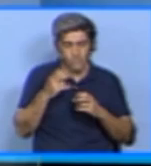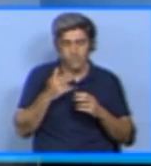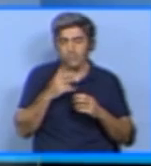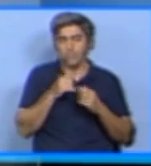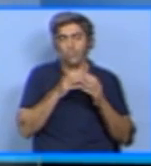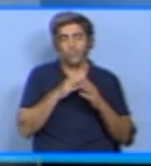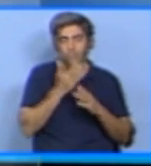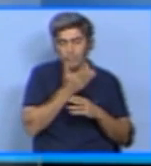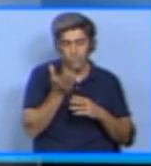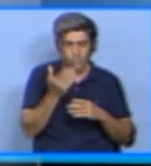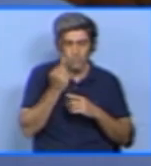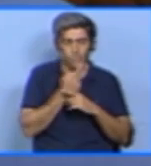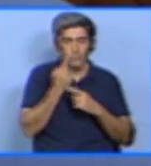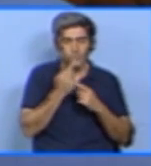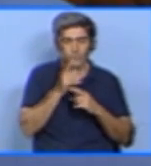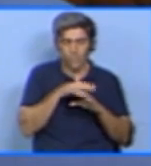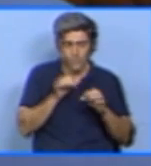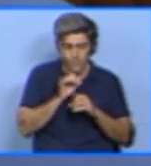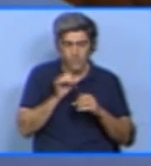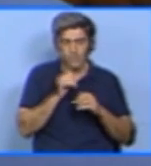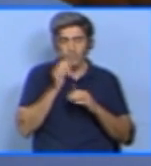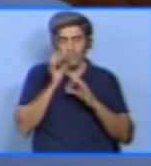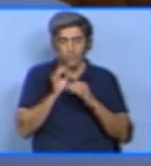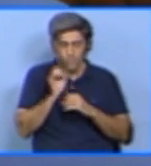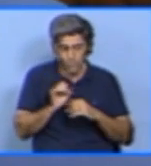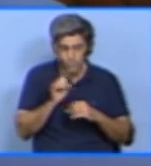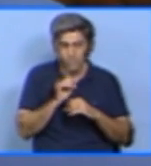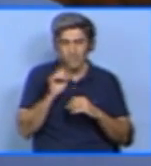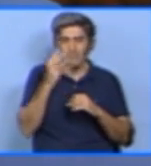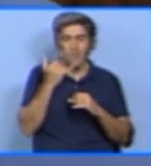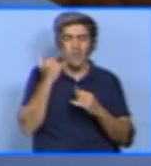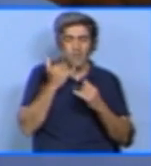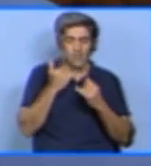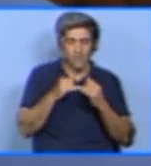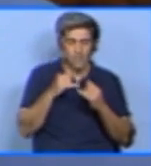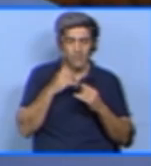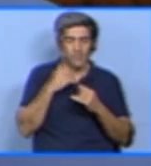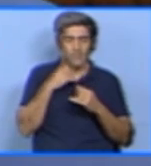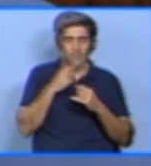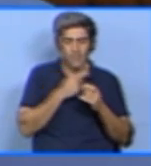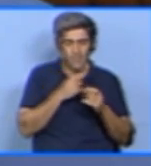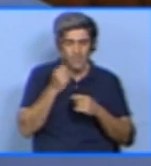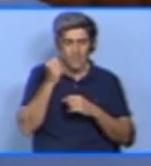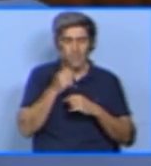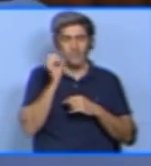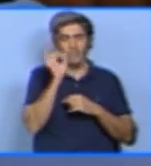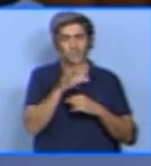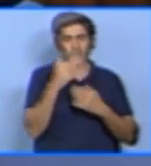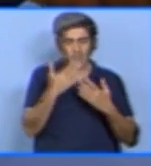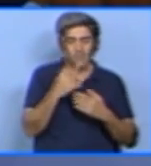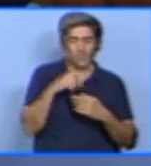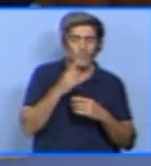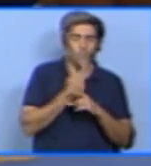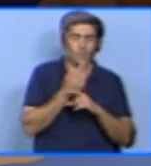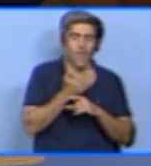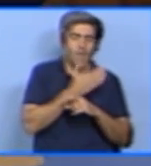mas todos. Há sempre qualquer coisa que não se fez, que não se cuidou. Para além da mão criminosa imediata, houve se calhar coisas que não se acautelaram a tempo,